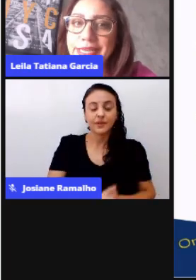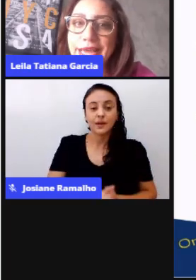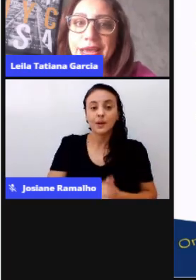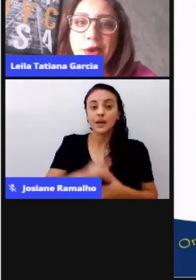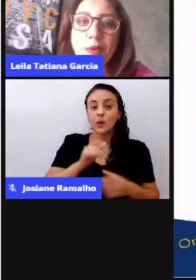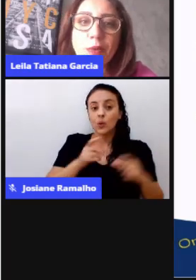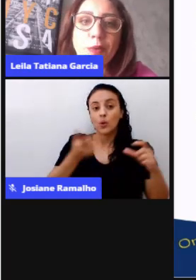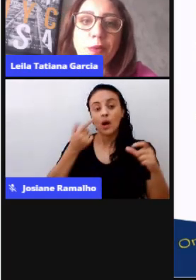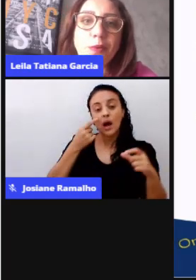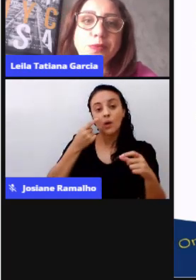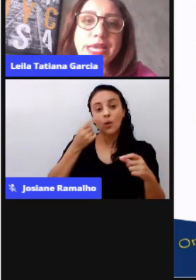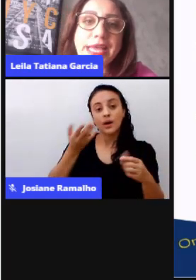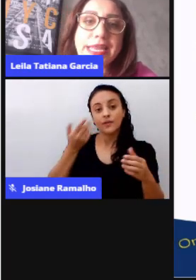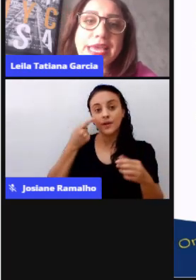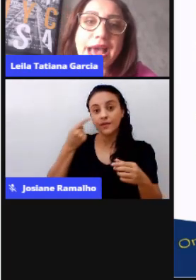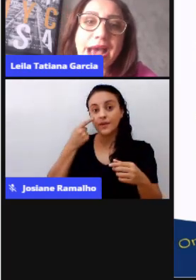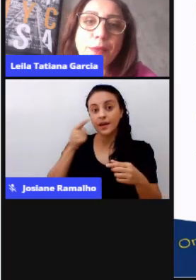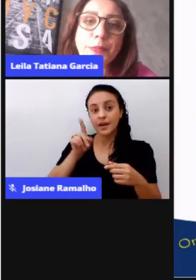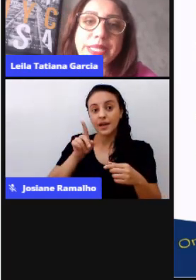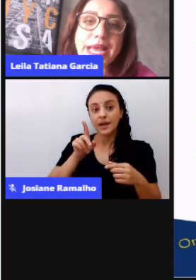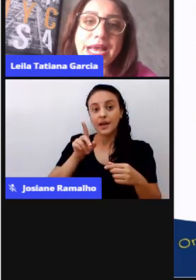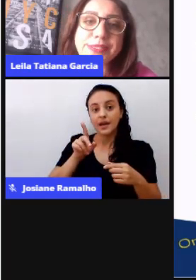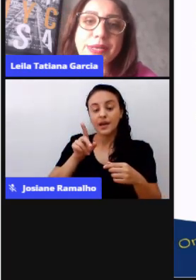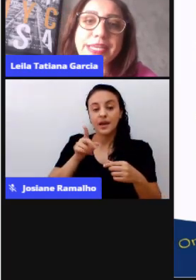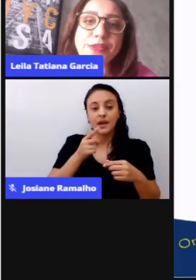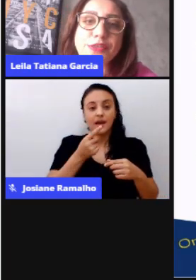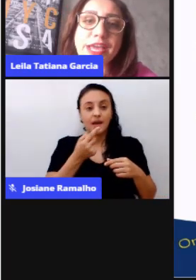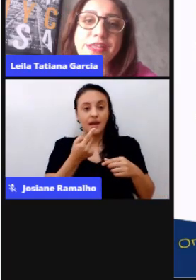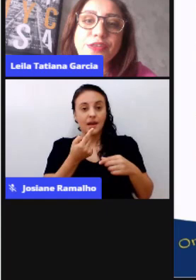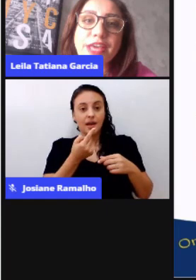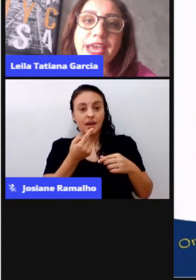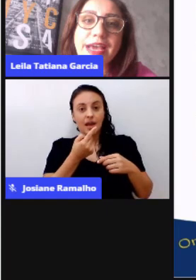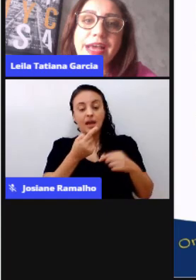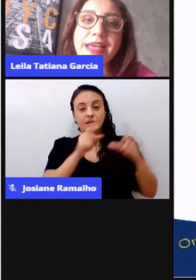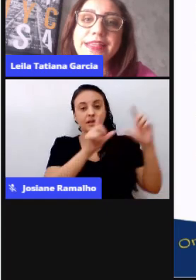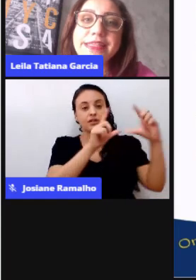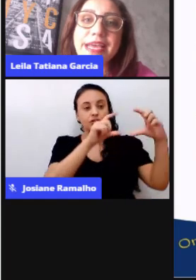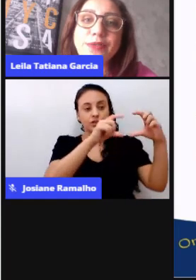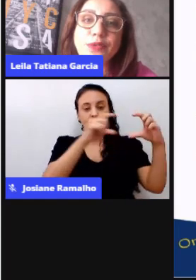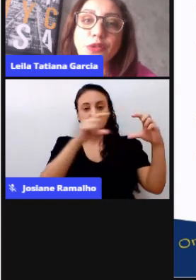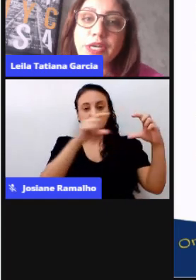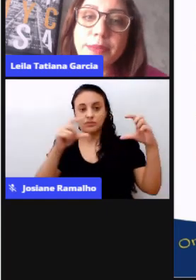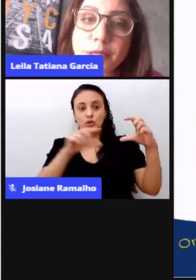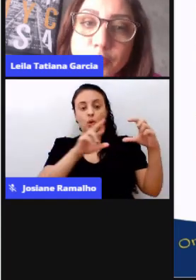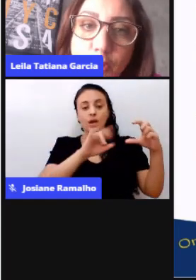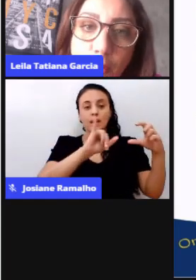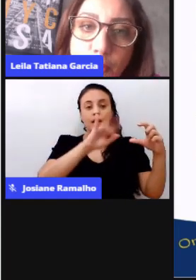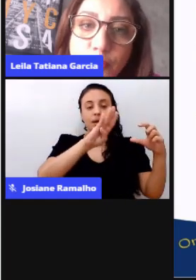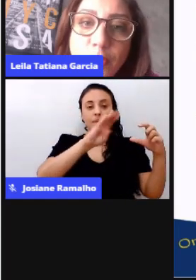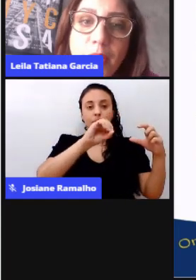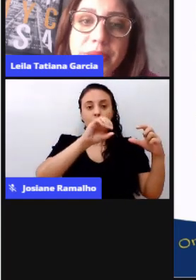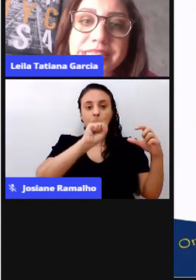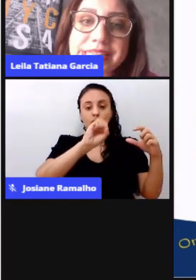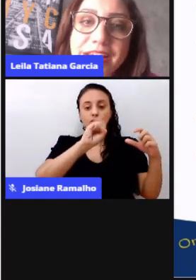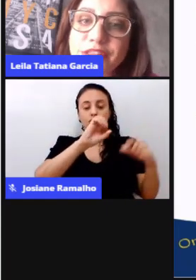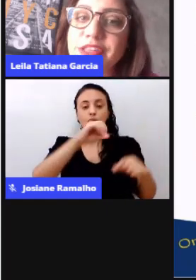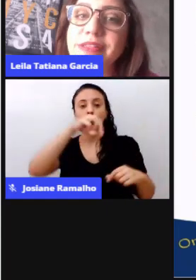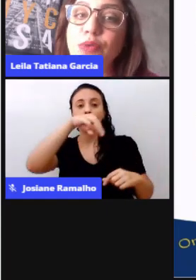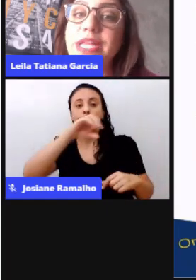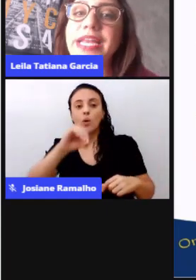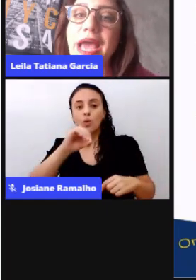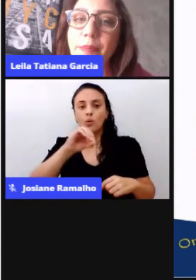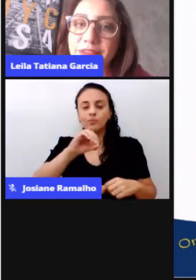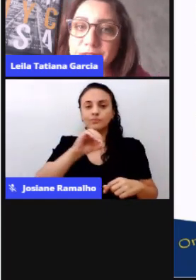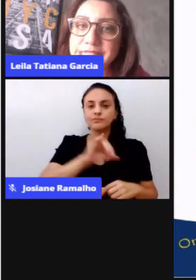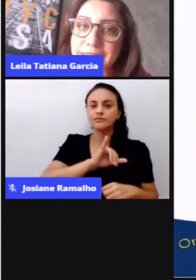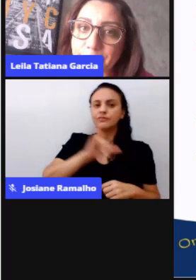ribossomo, né? Um DNA, um pedaço ali de gene, chega dizendo, doutor ribossomo, eu tenho uma mensagem